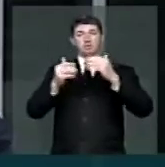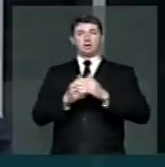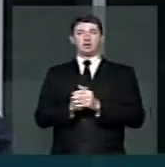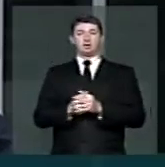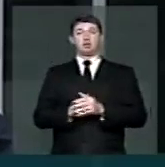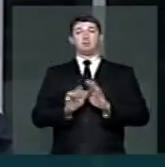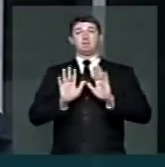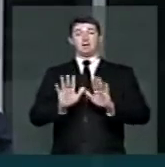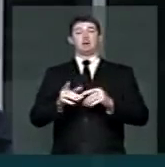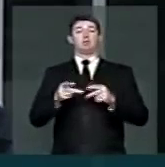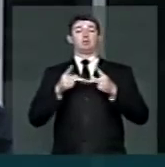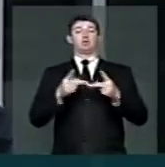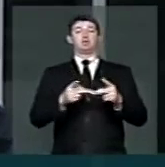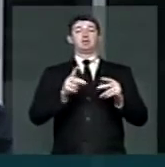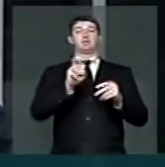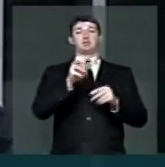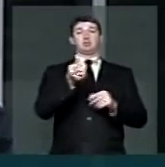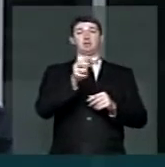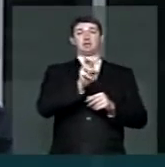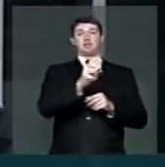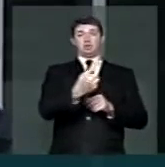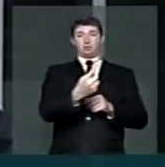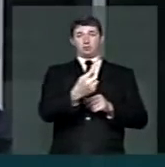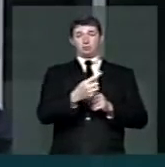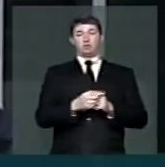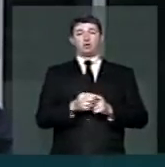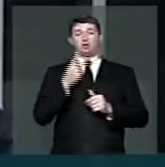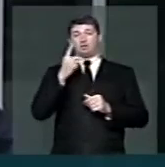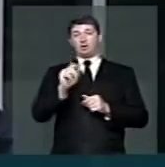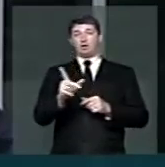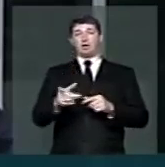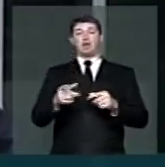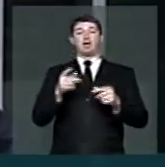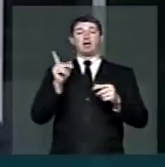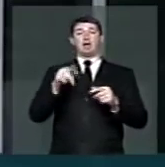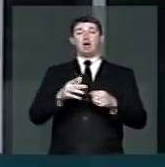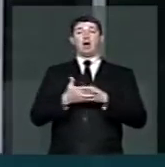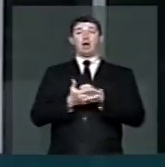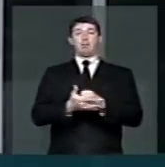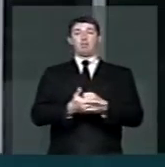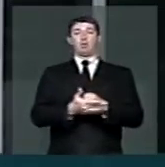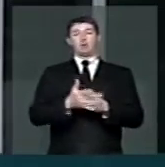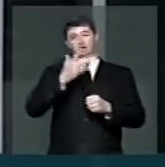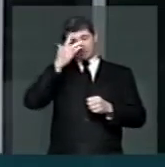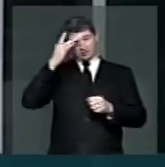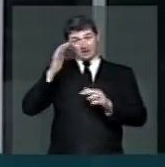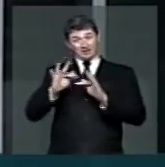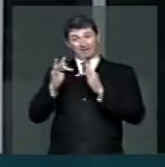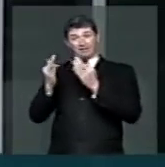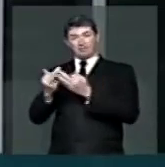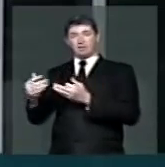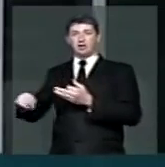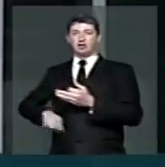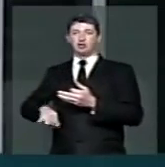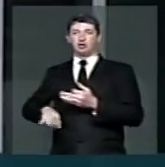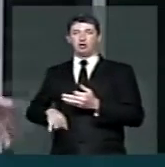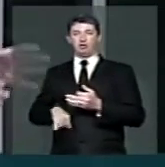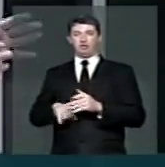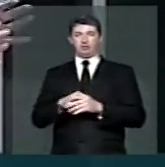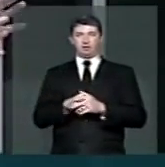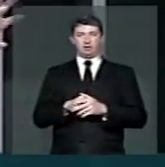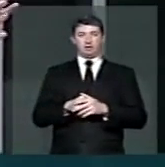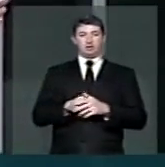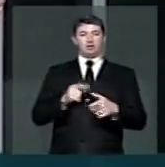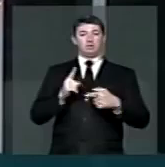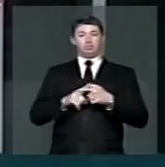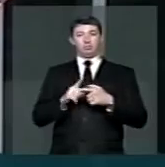Já o PL 5671, que trata do auxílio reclusão, que vem em apoio à família da vítima. Entendo que,